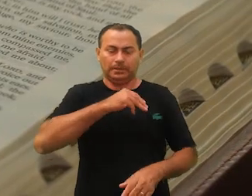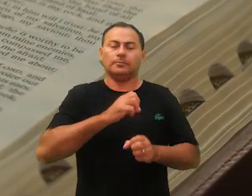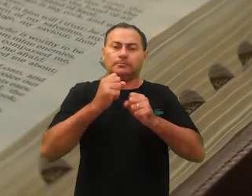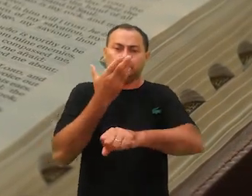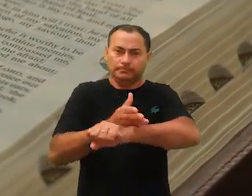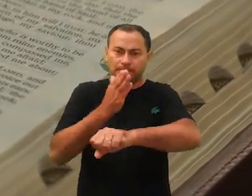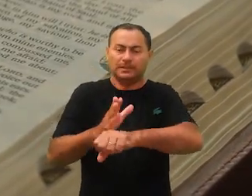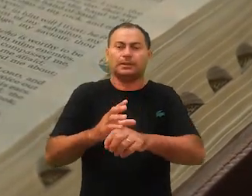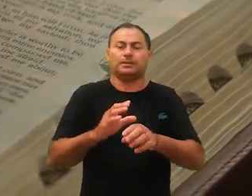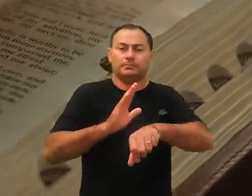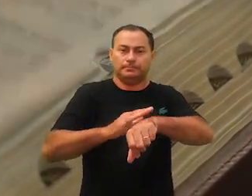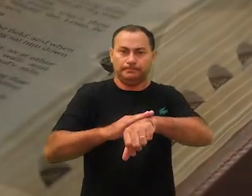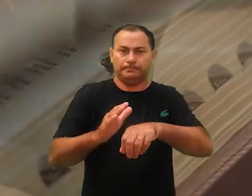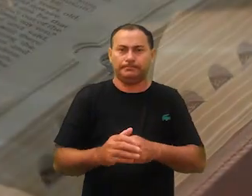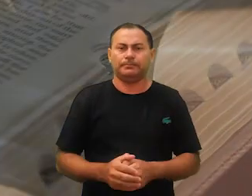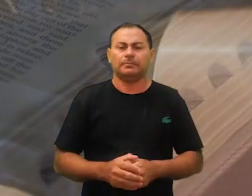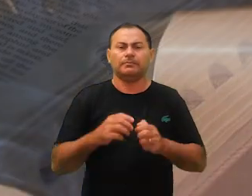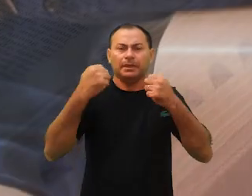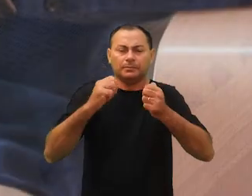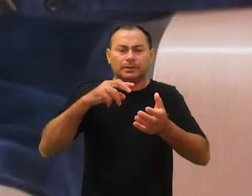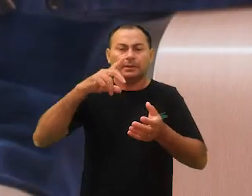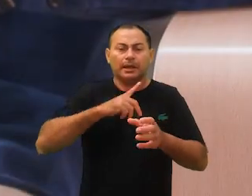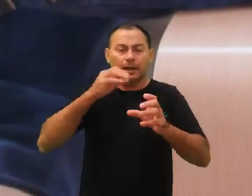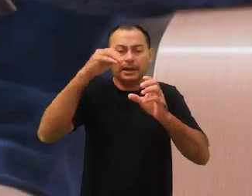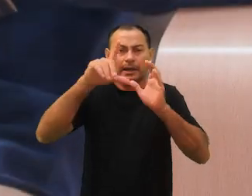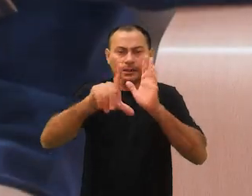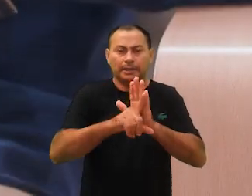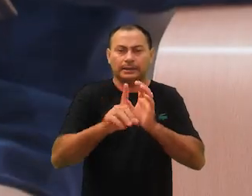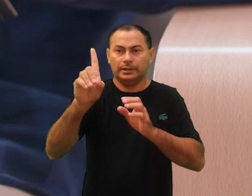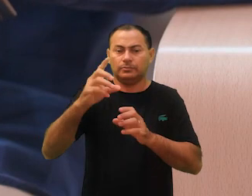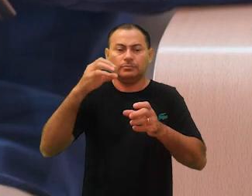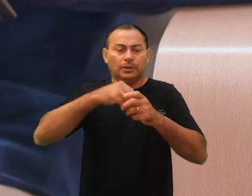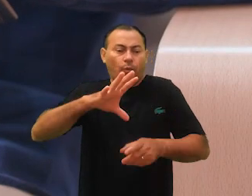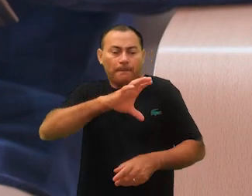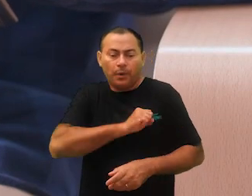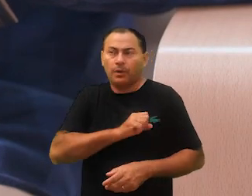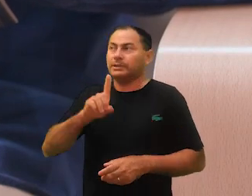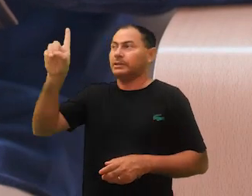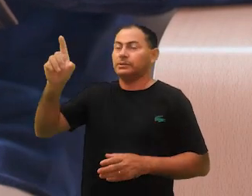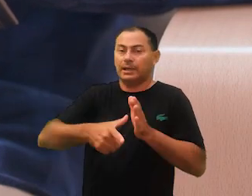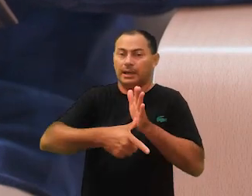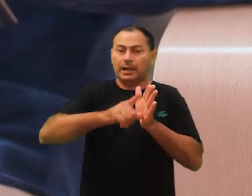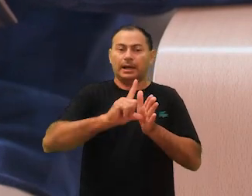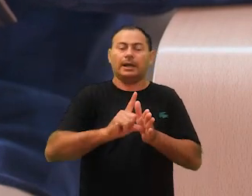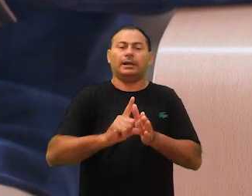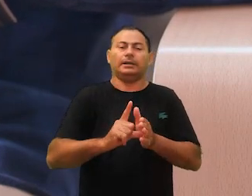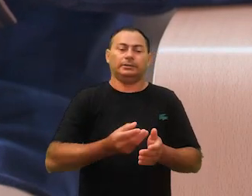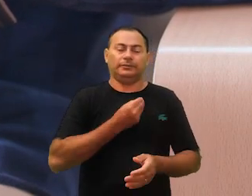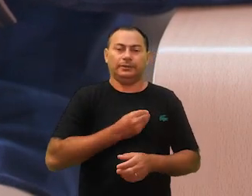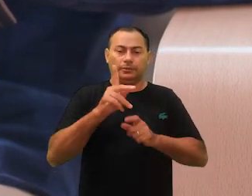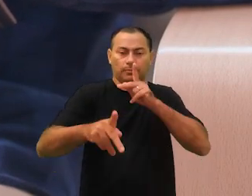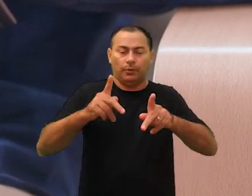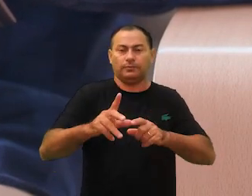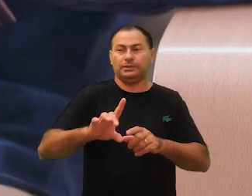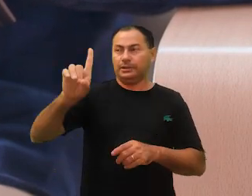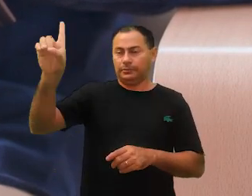ser aplicado nessa situação. Devemos passar a lei de Deus pelo prisma do amor de Deus, antes de aplicá-la na